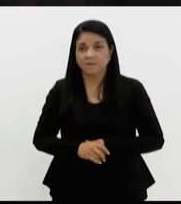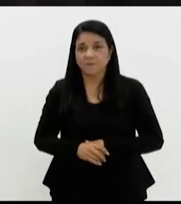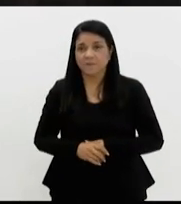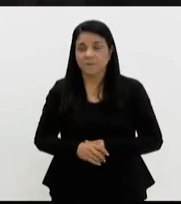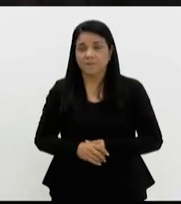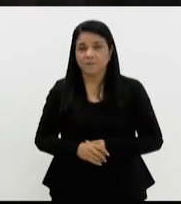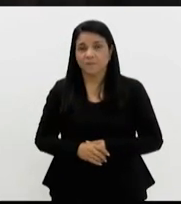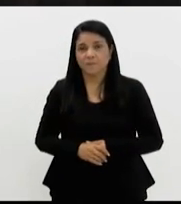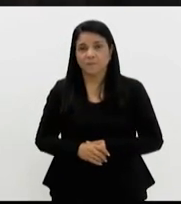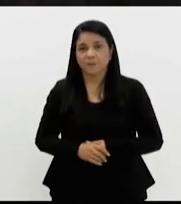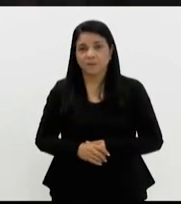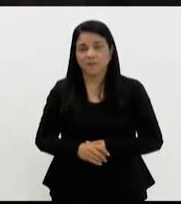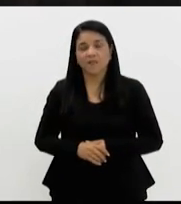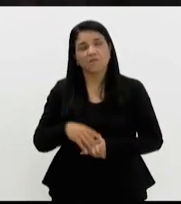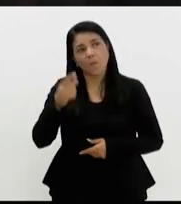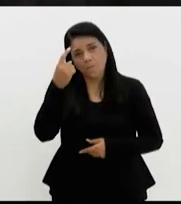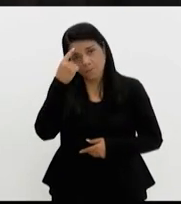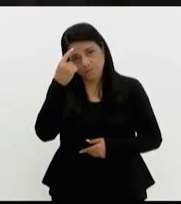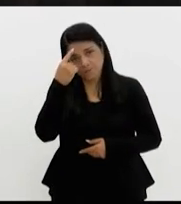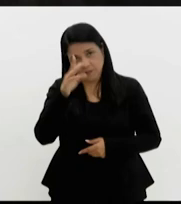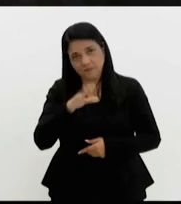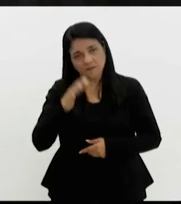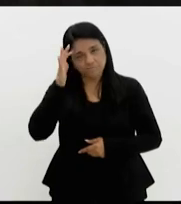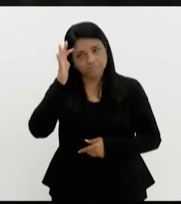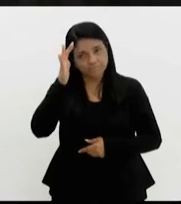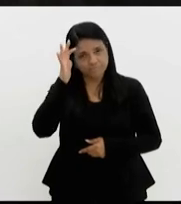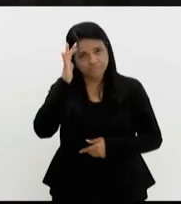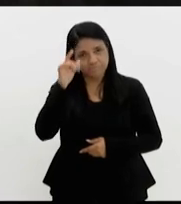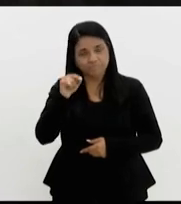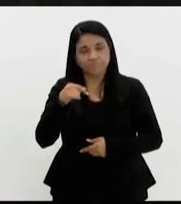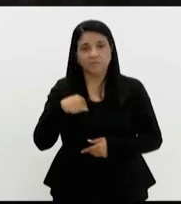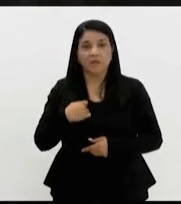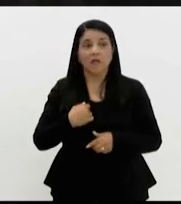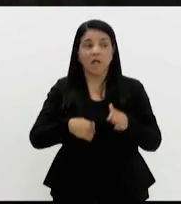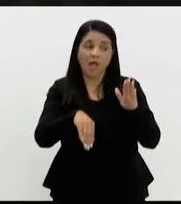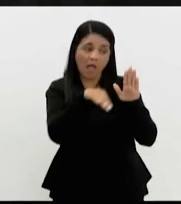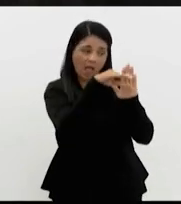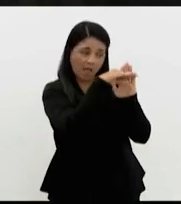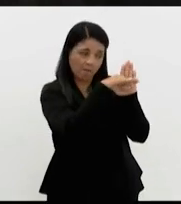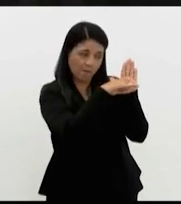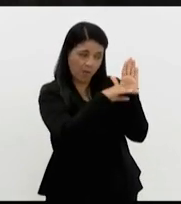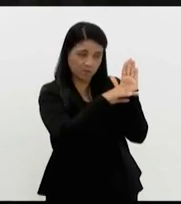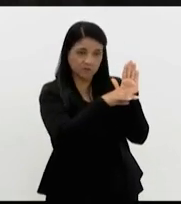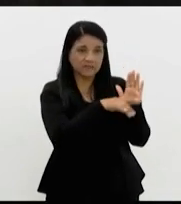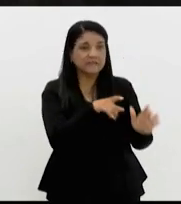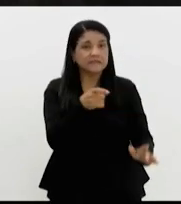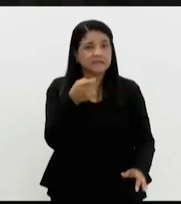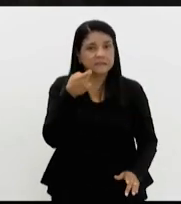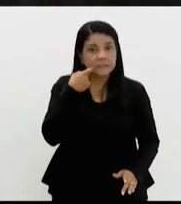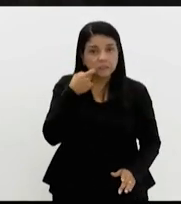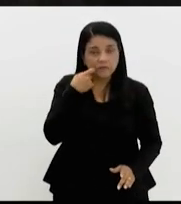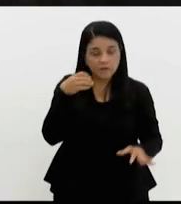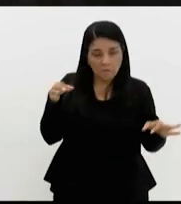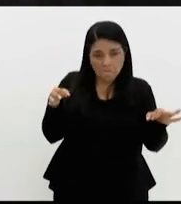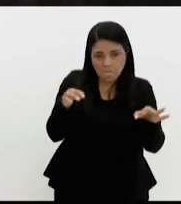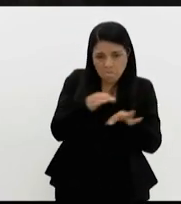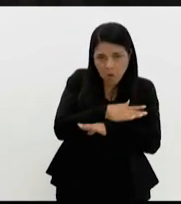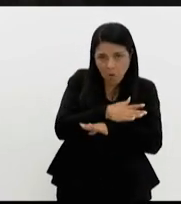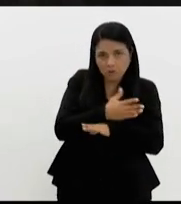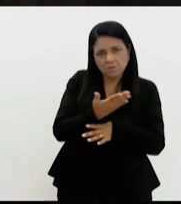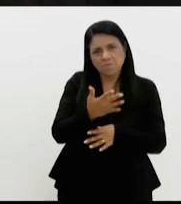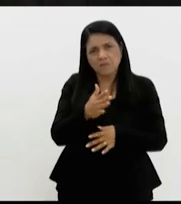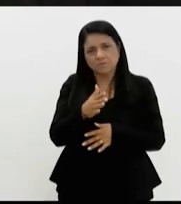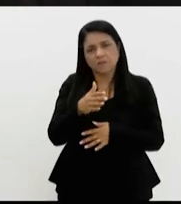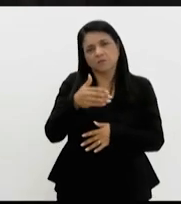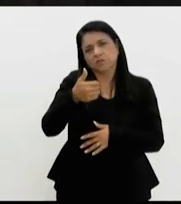Tia Ju, uma reflexão, olha só. A nossa pauta sai na sexta-feira por volta das